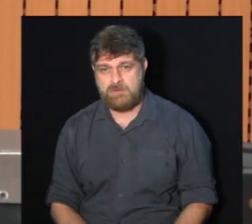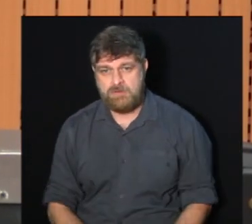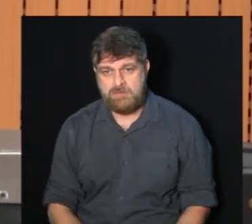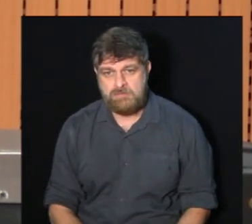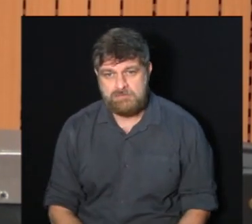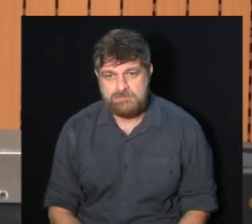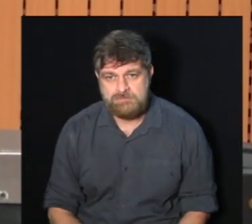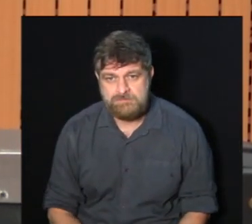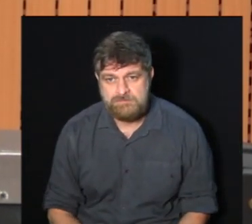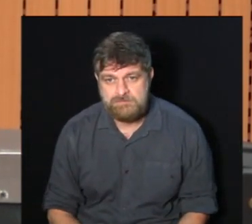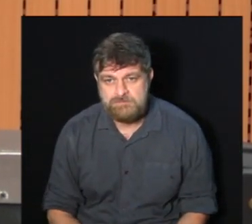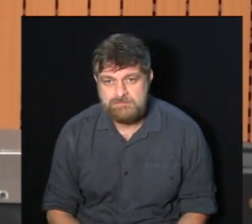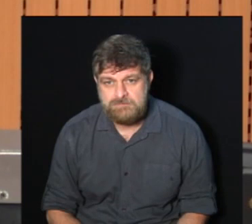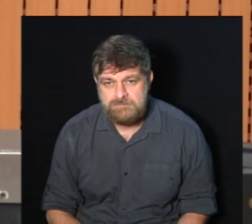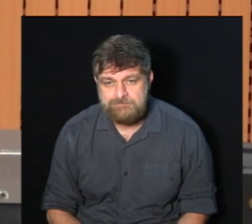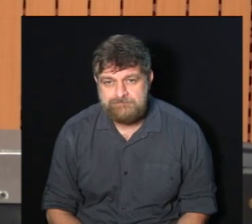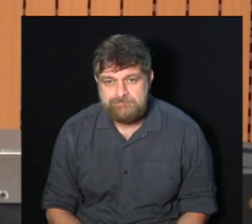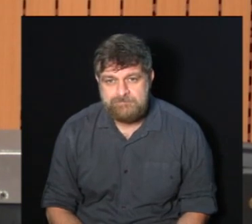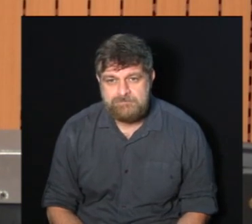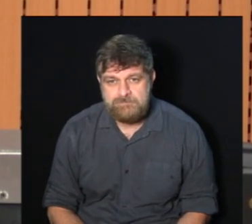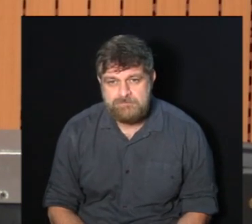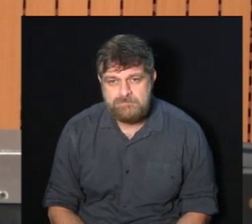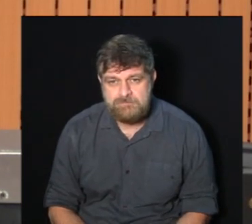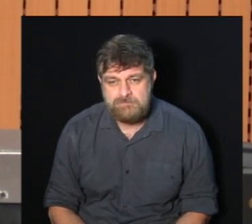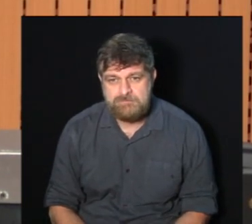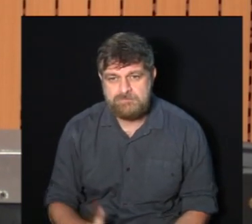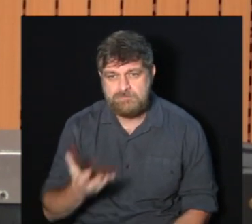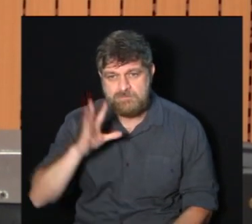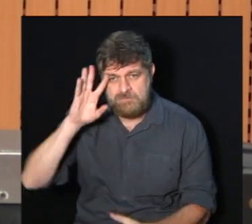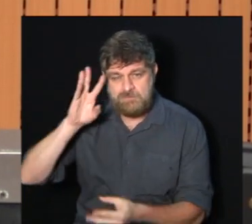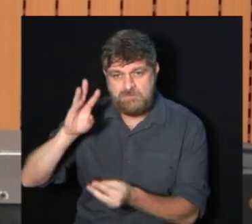certeza absoluta que elas vão tirar bom proveito. Só